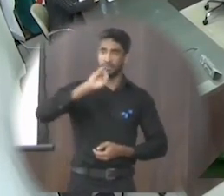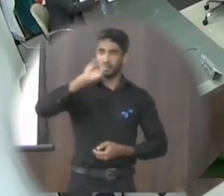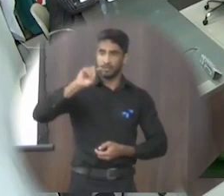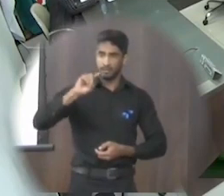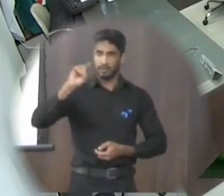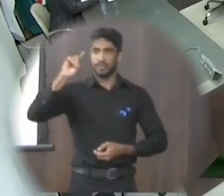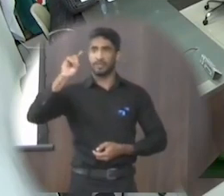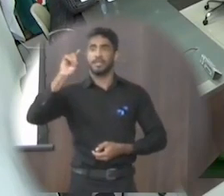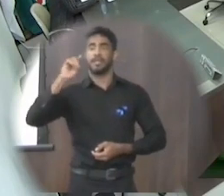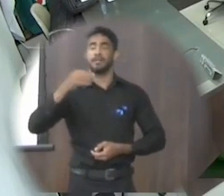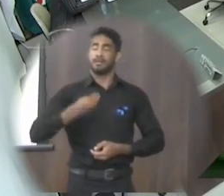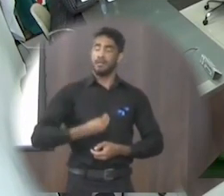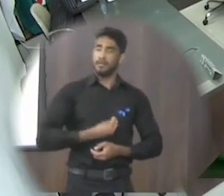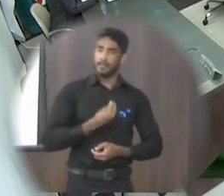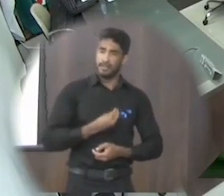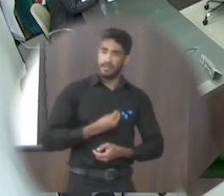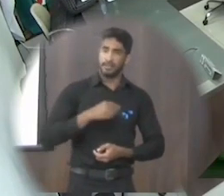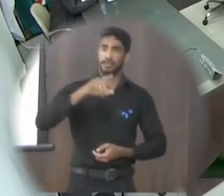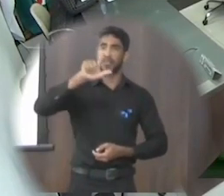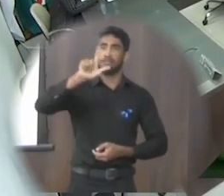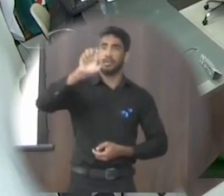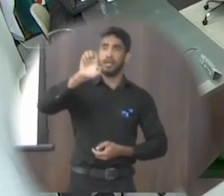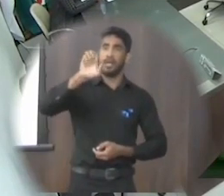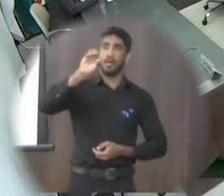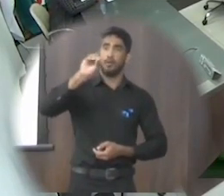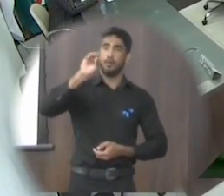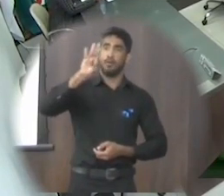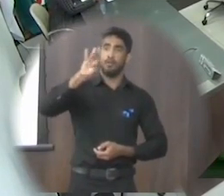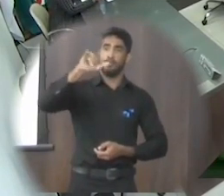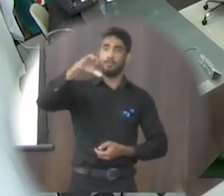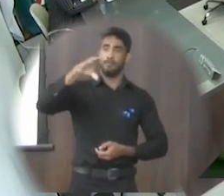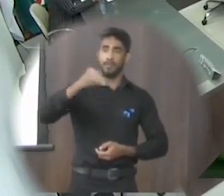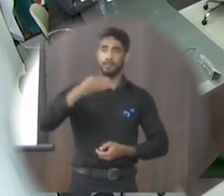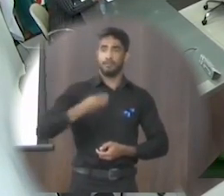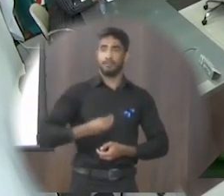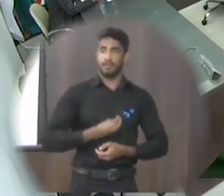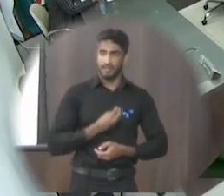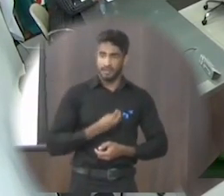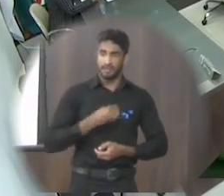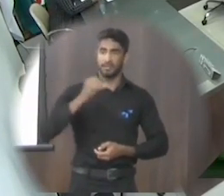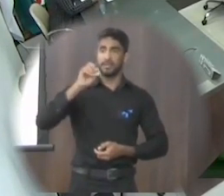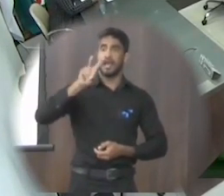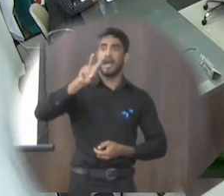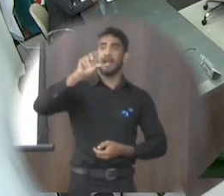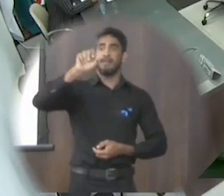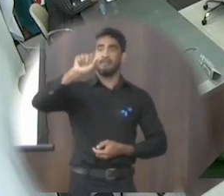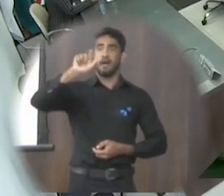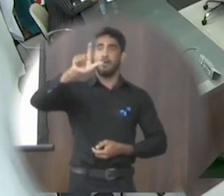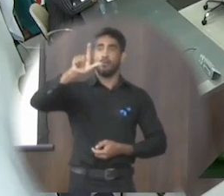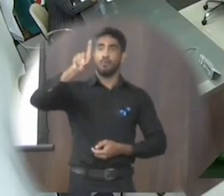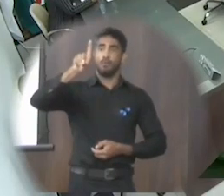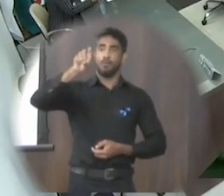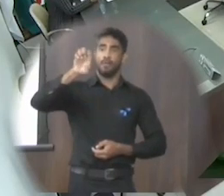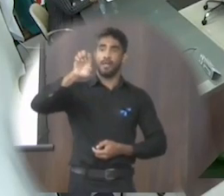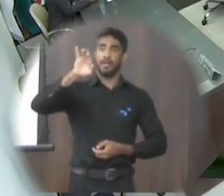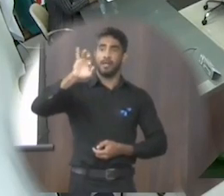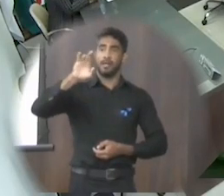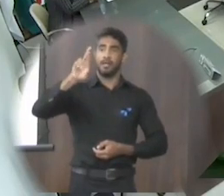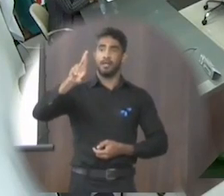José Tarcísio Mendes. Presente. Leobino Antunes de Bem. Presente. Valdeir dos Santos Silva.